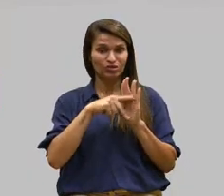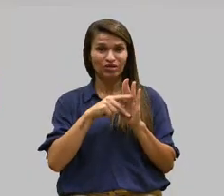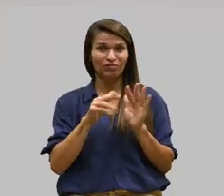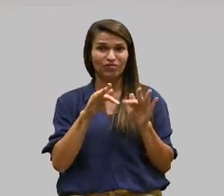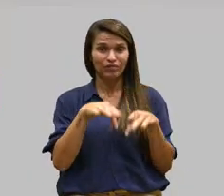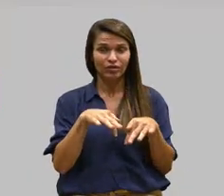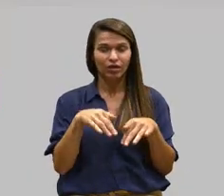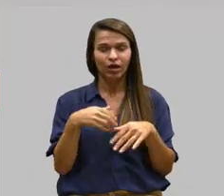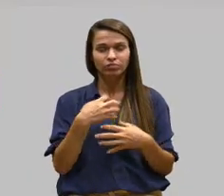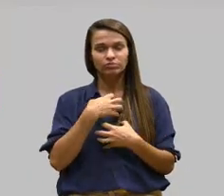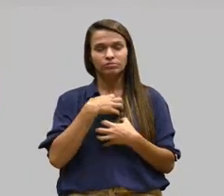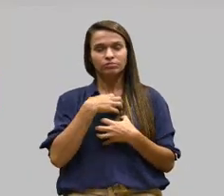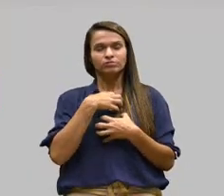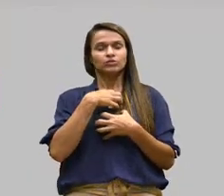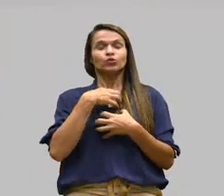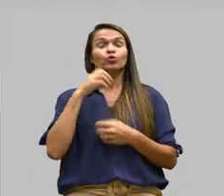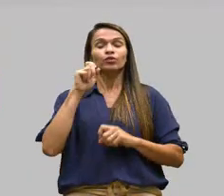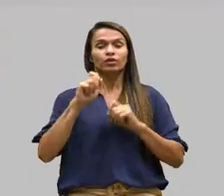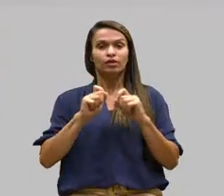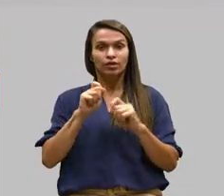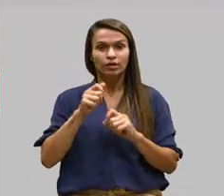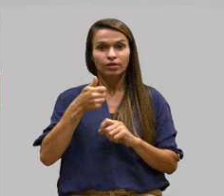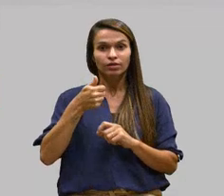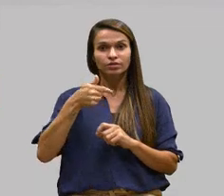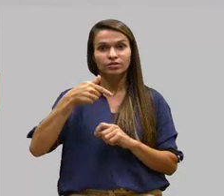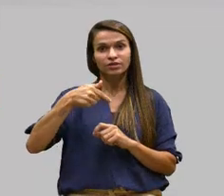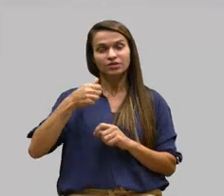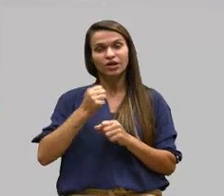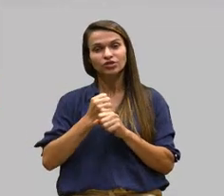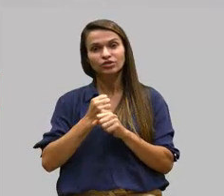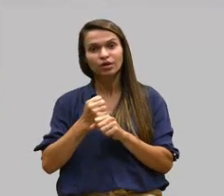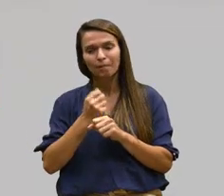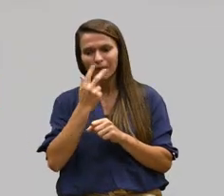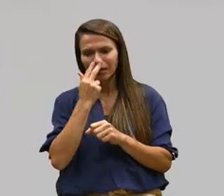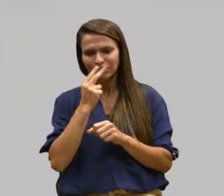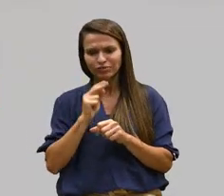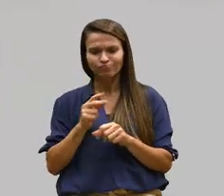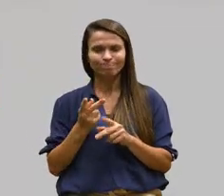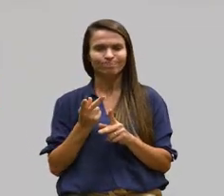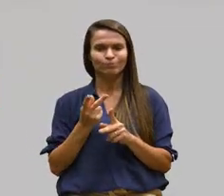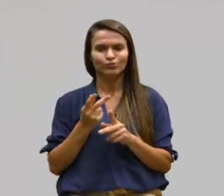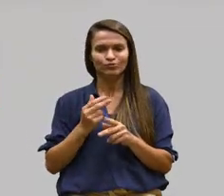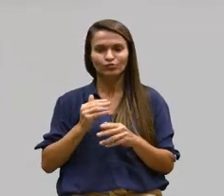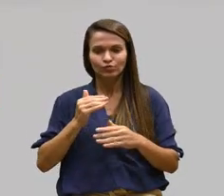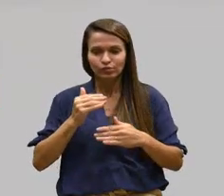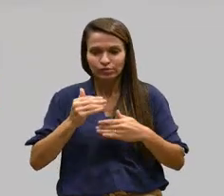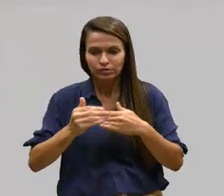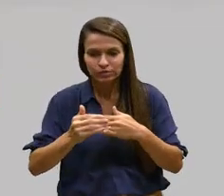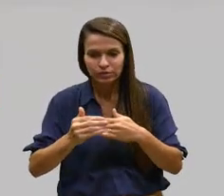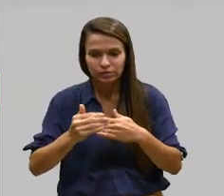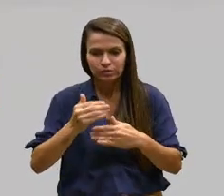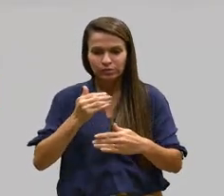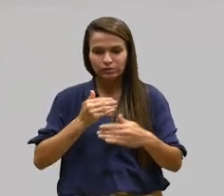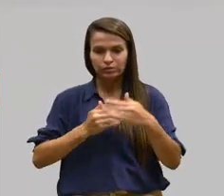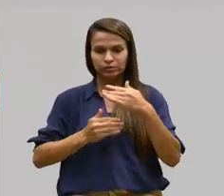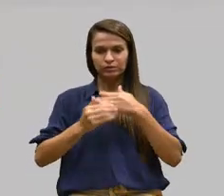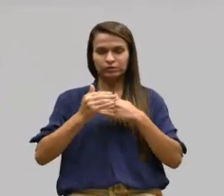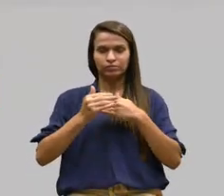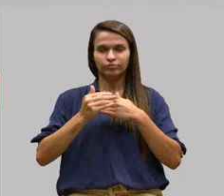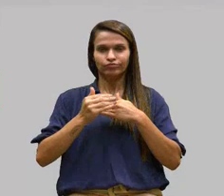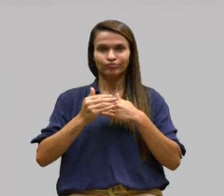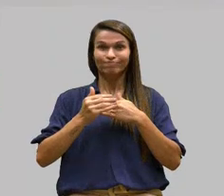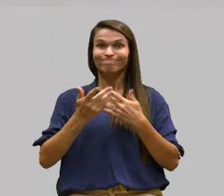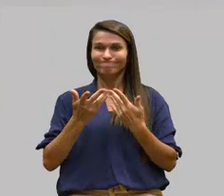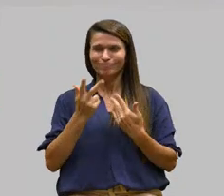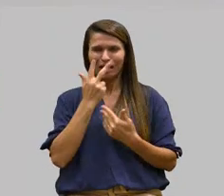que a gente dá né dois passos e volta dois para trás né ou às vezes volta um né então eu acho